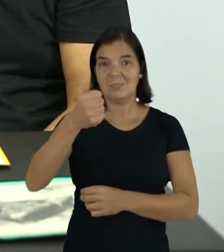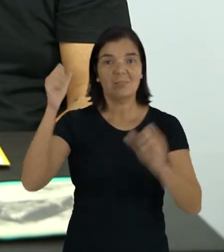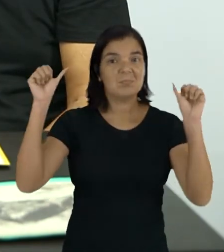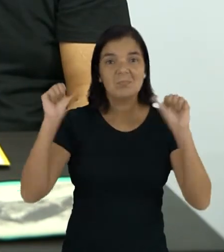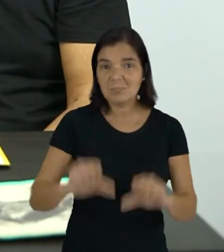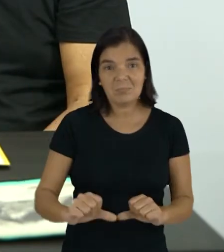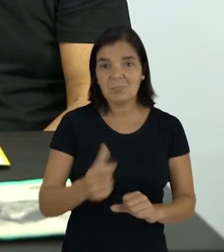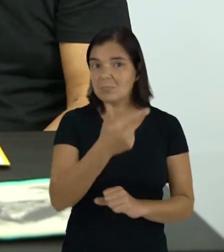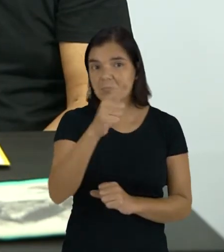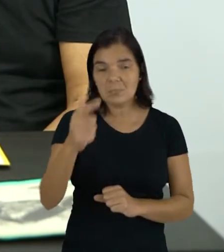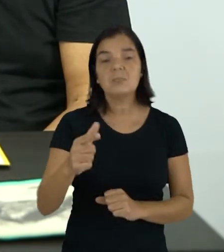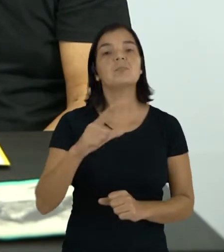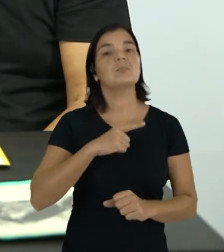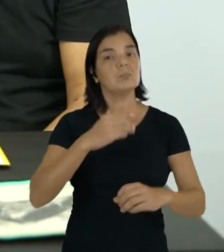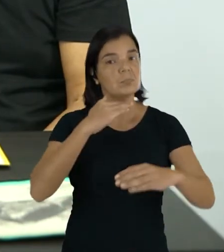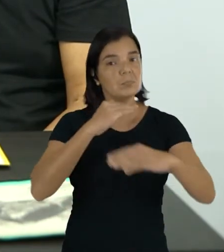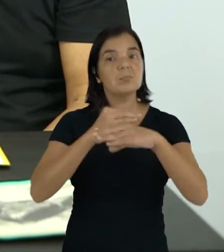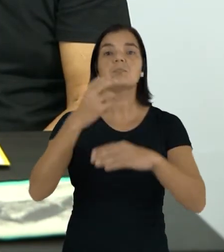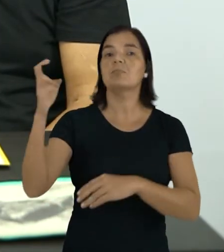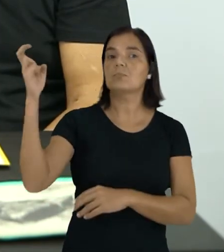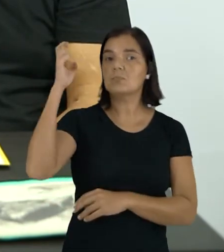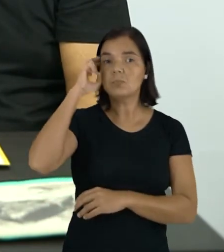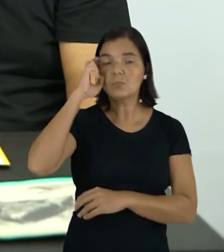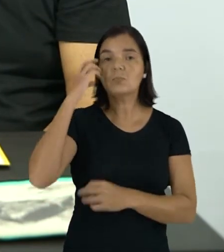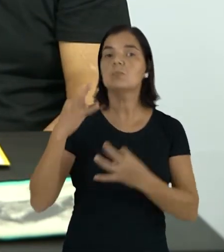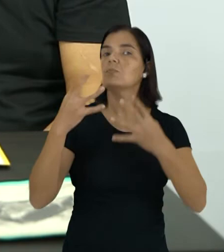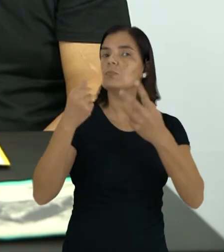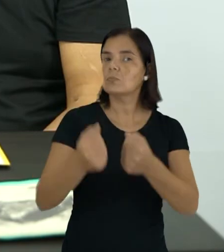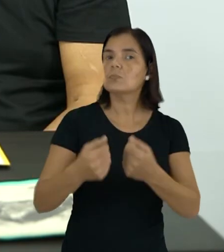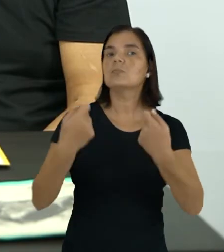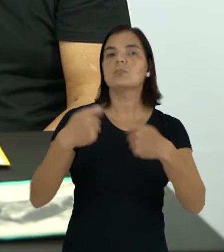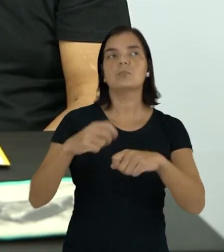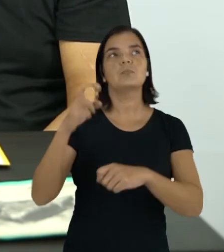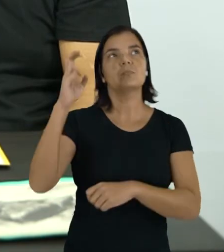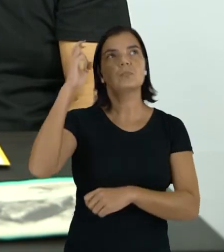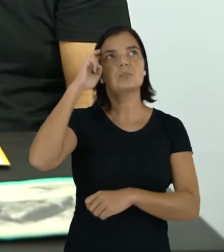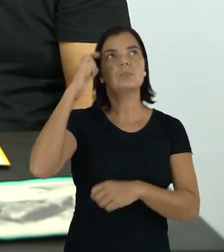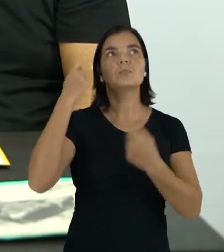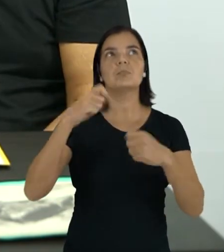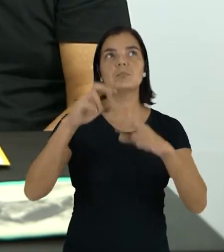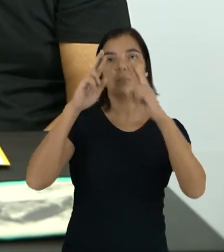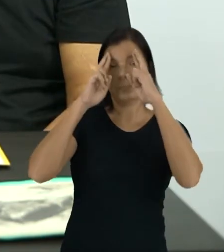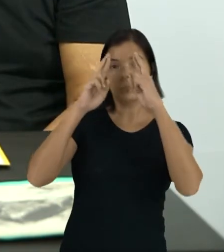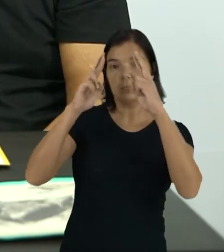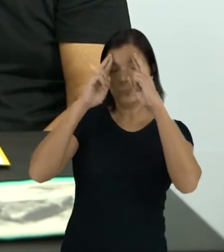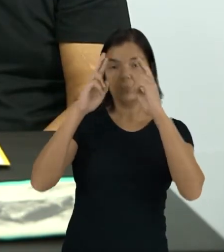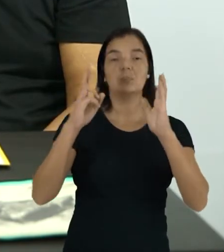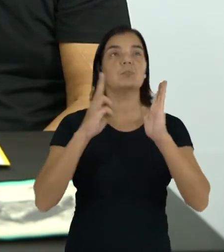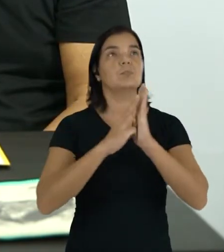cultura pior. Existe a cultura. E toda cultura, olha aqui, os indígenas,